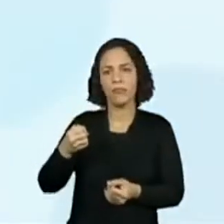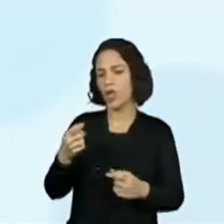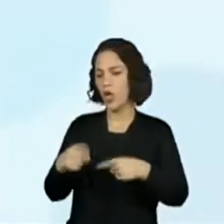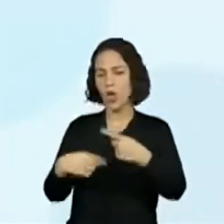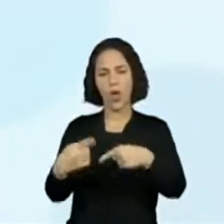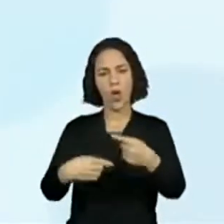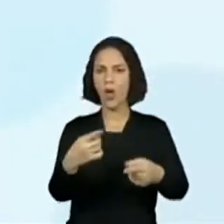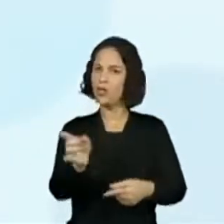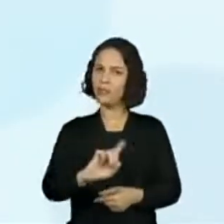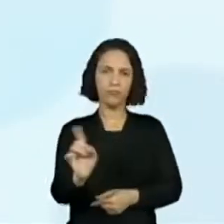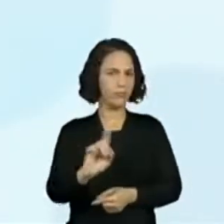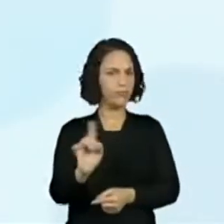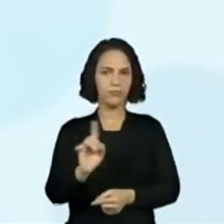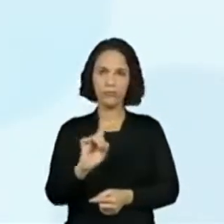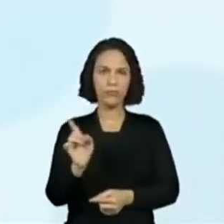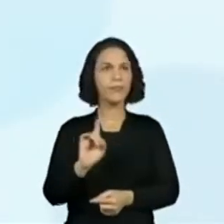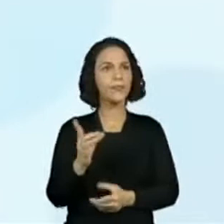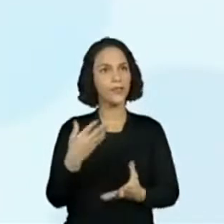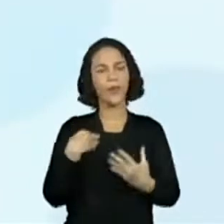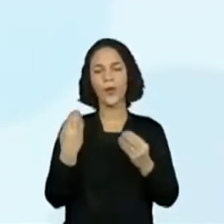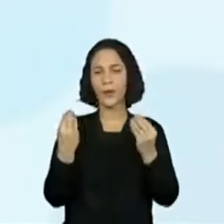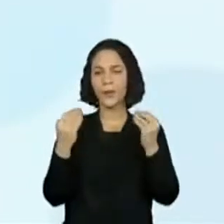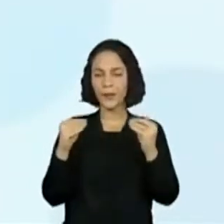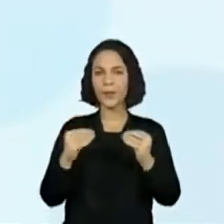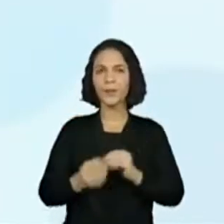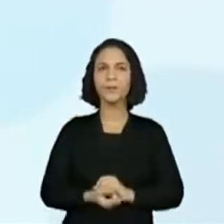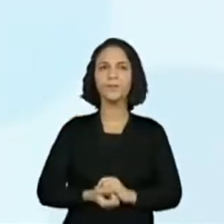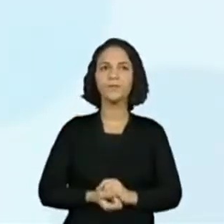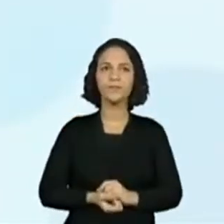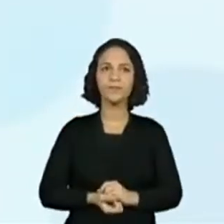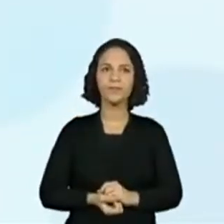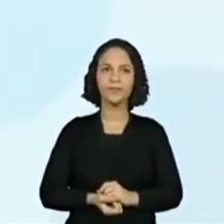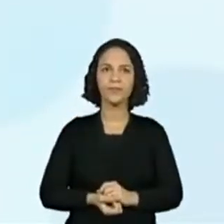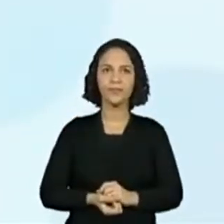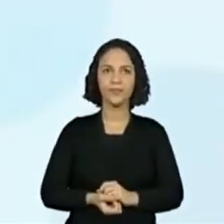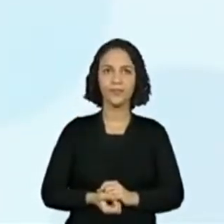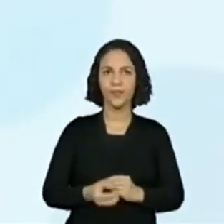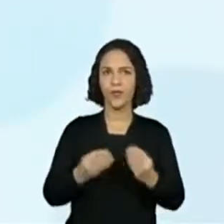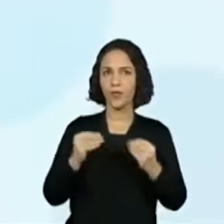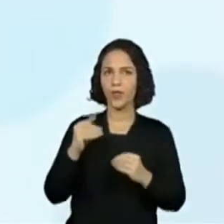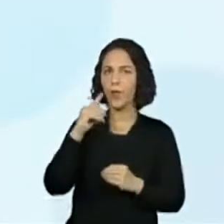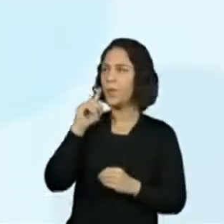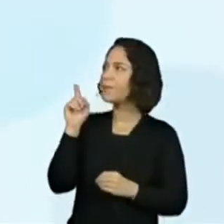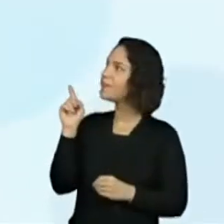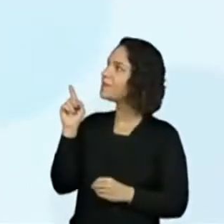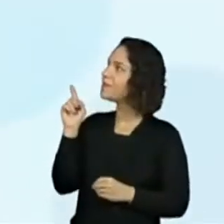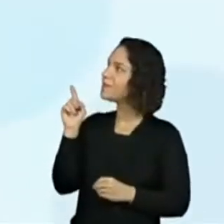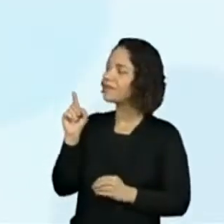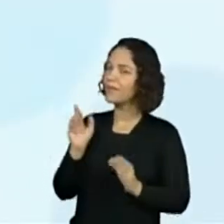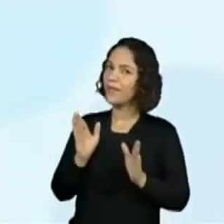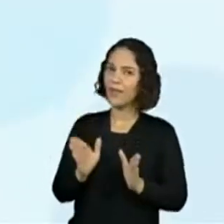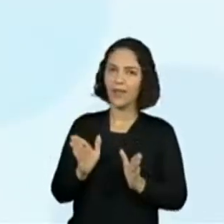arredondado. Isso. Certo? Então, a gente vai colocar aqui a caixa...